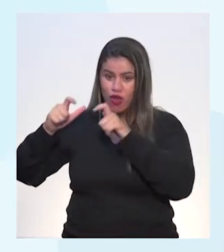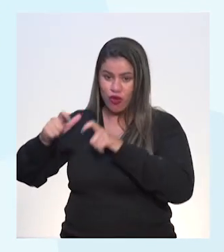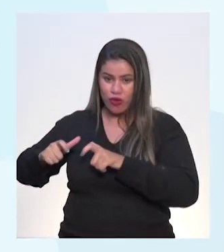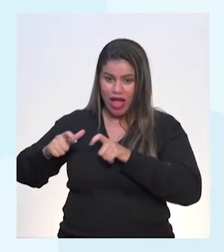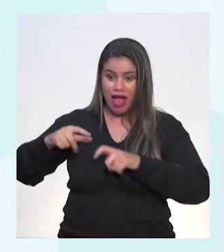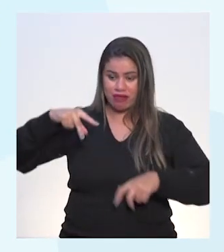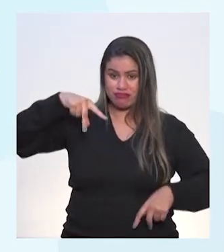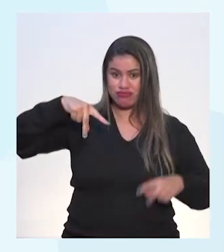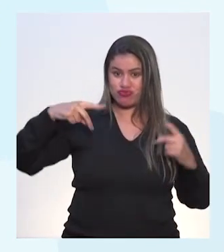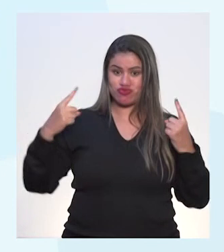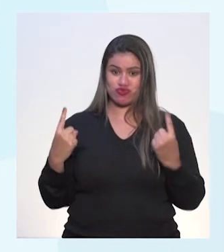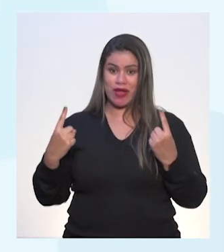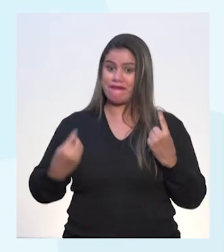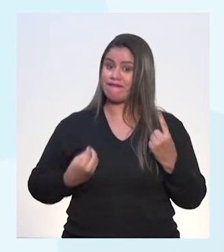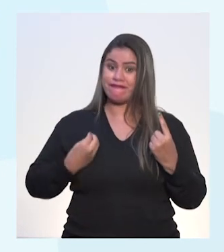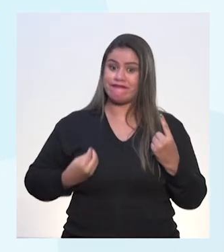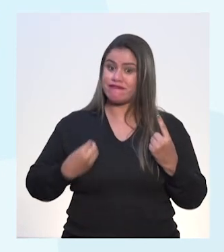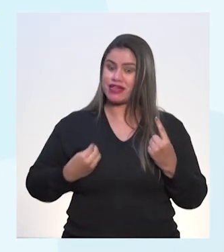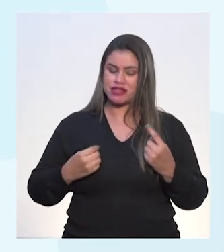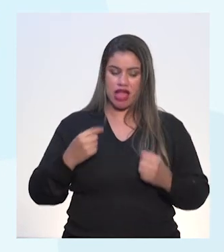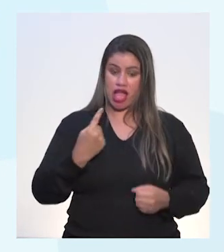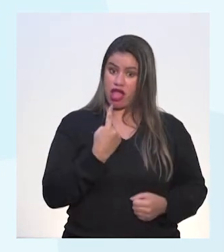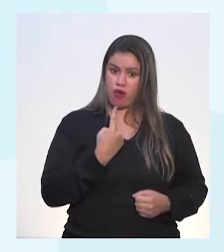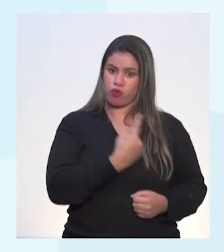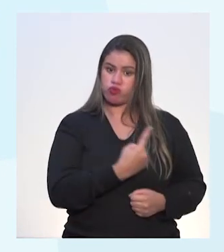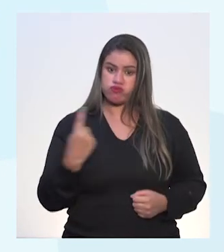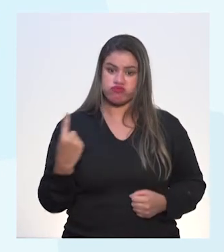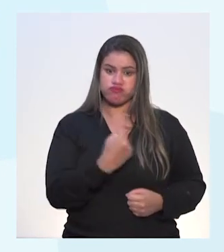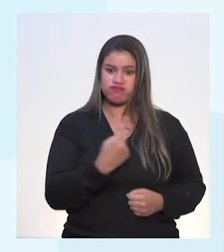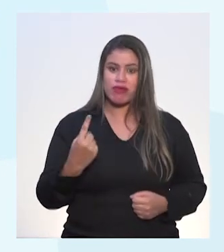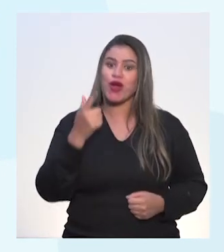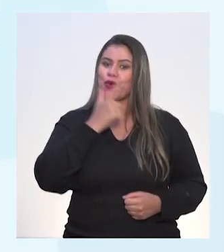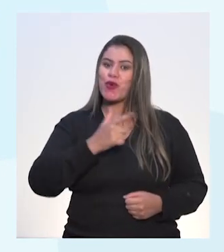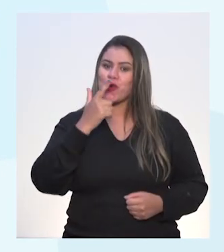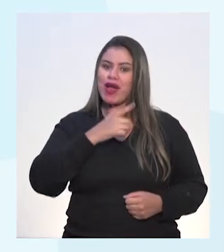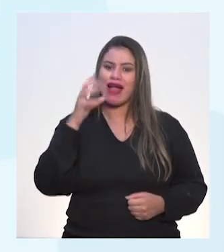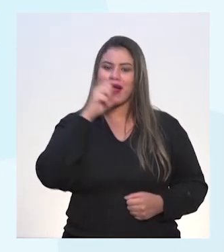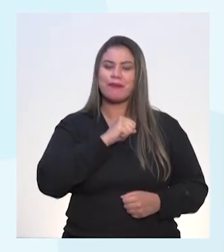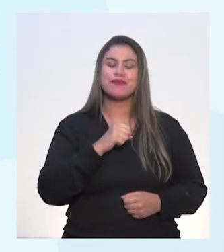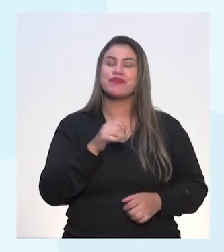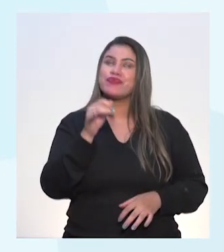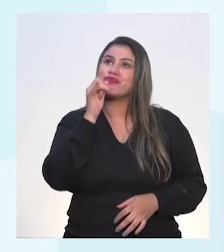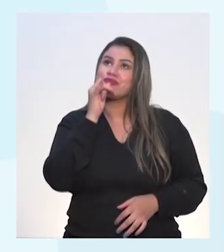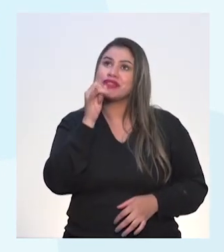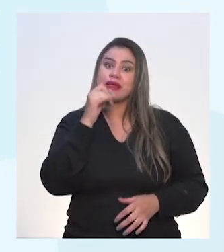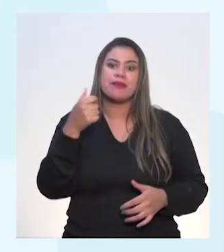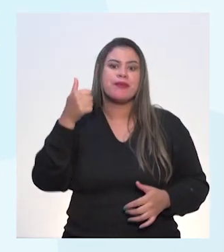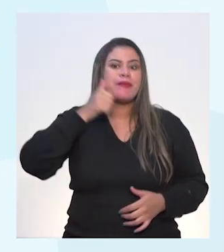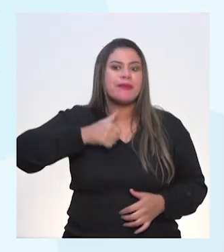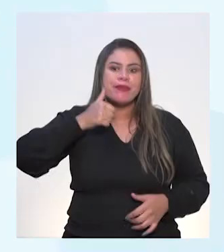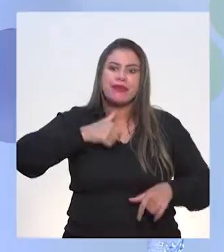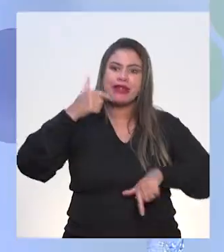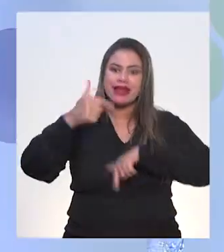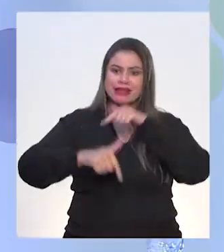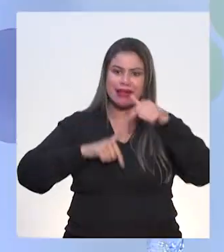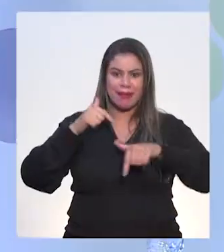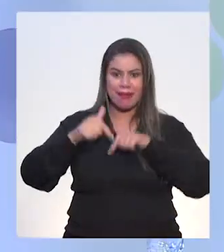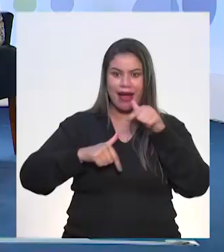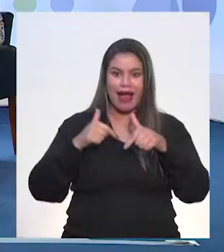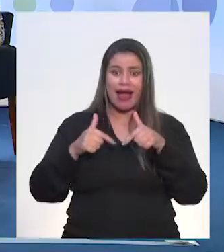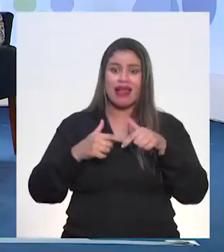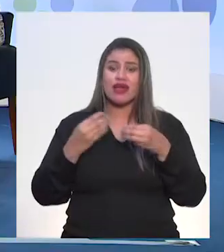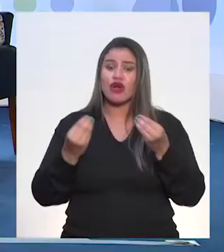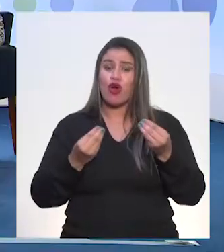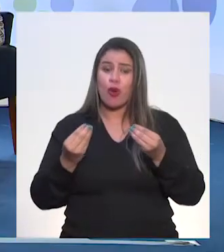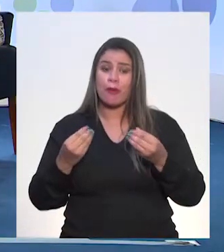se isso é um super poder né mas gostaria de Principalmente quando a gente a mulher trabalha fora né eu